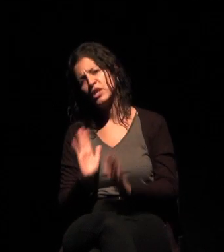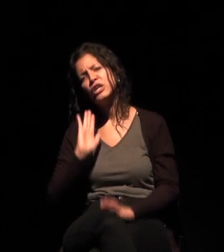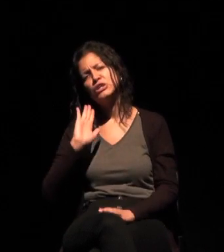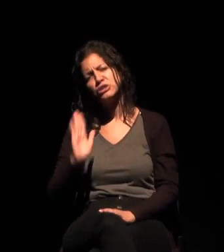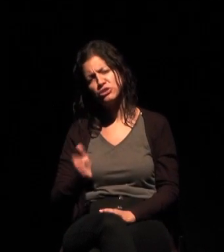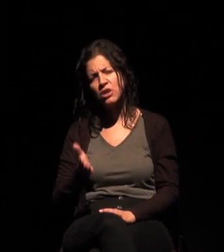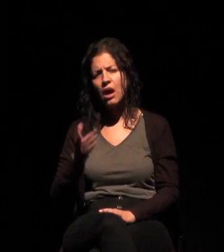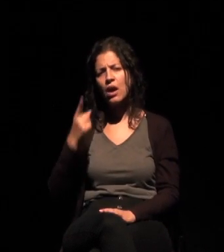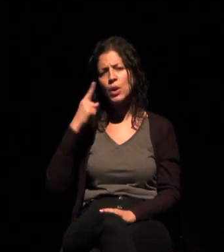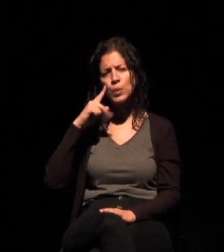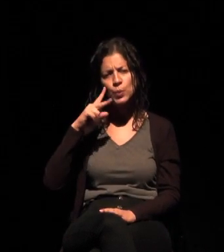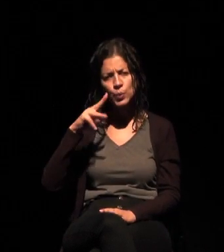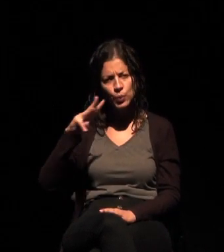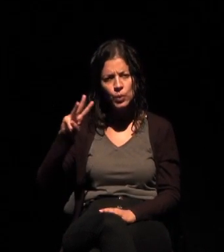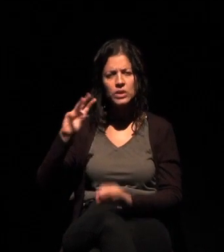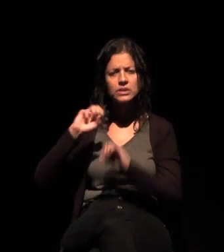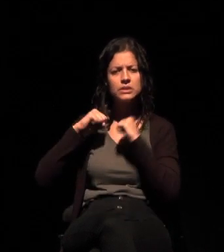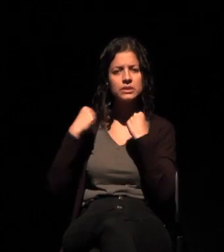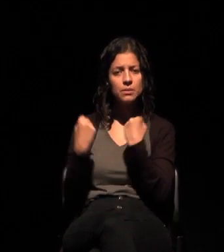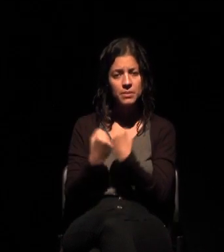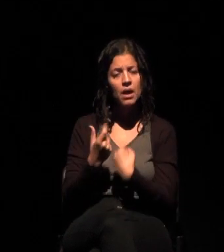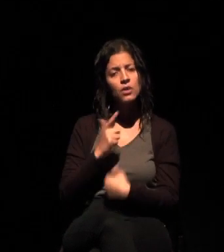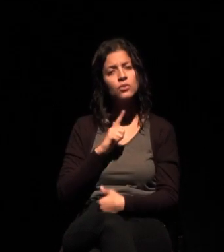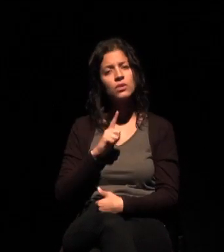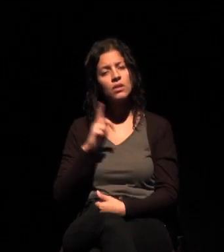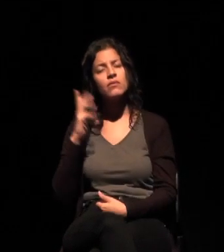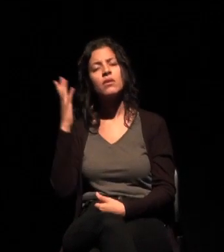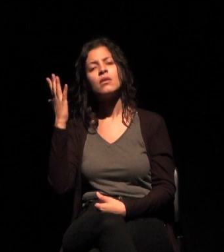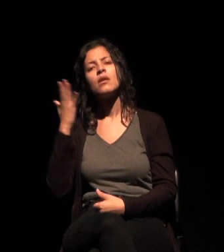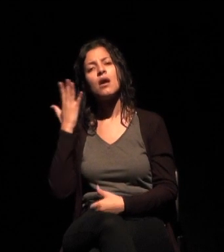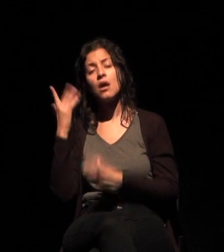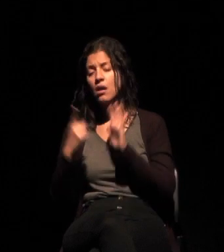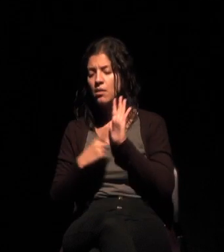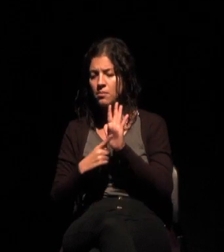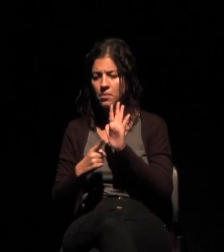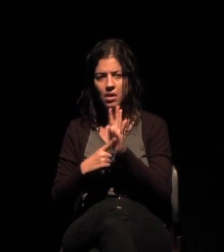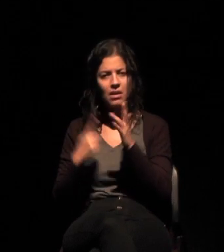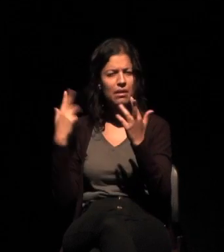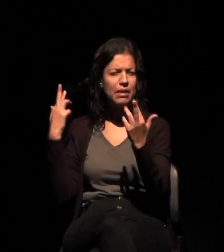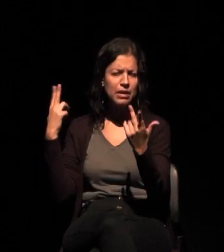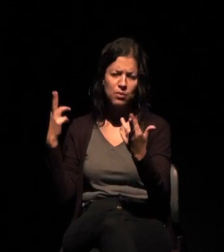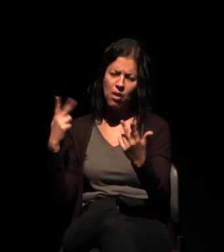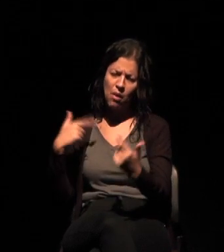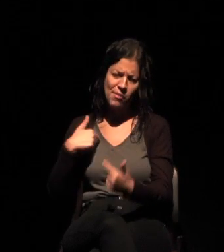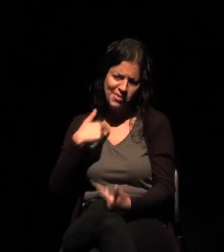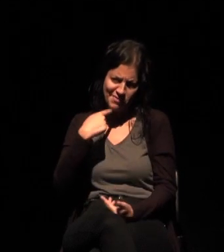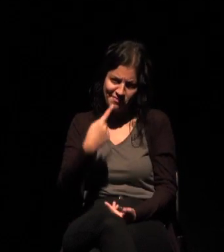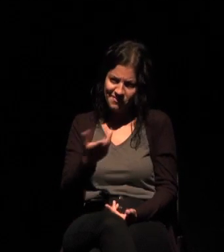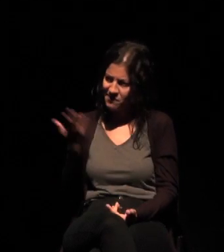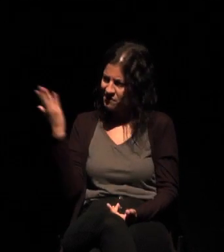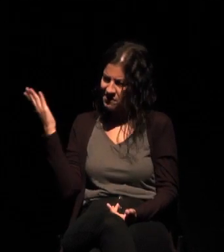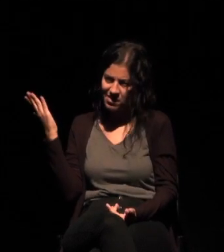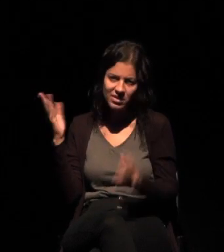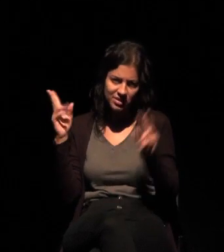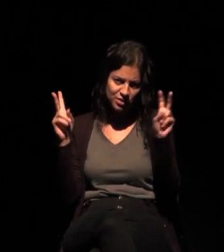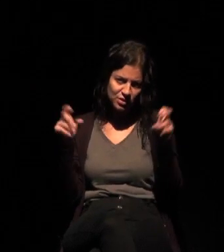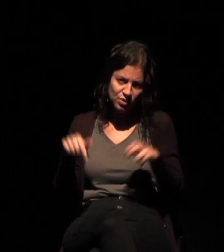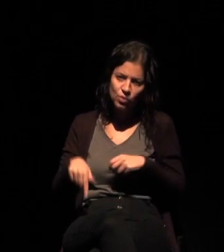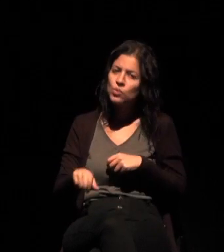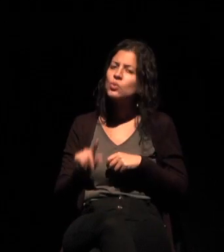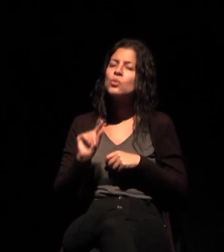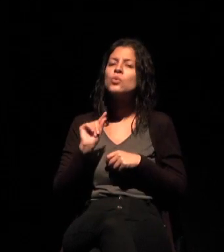seminário é foram levantando esta mesma questão é de que aquilo que hoje nós temos é